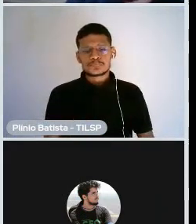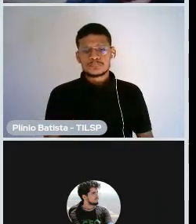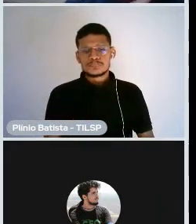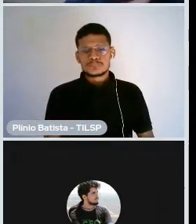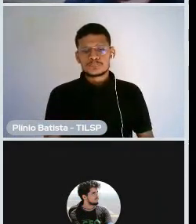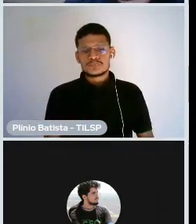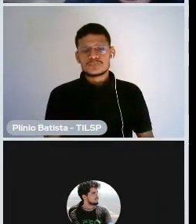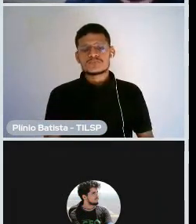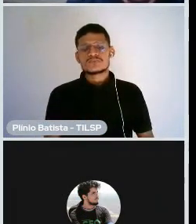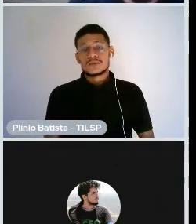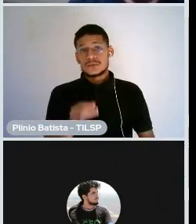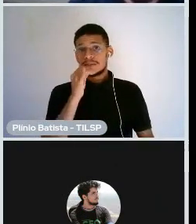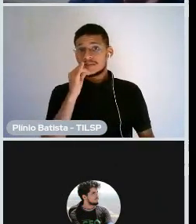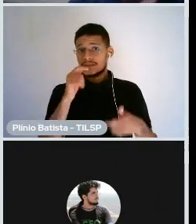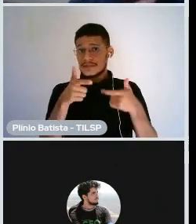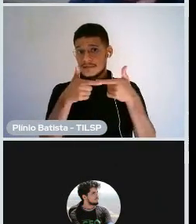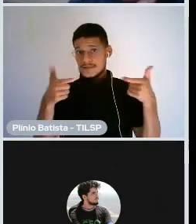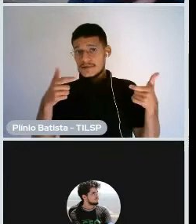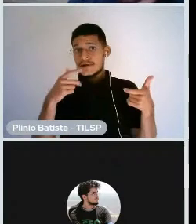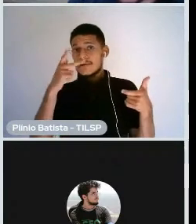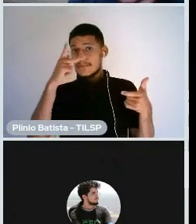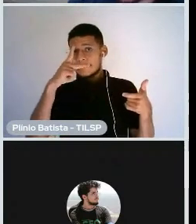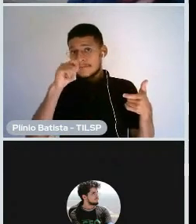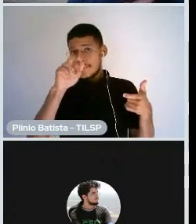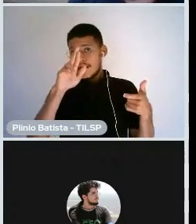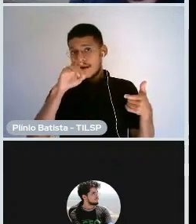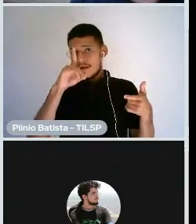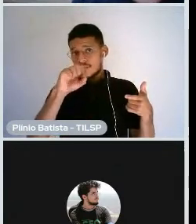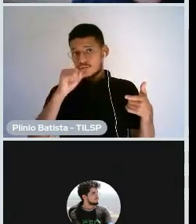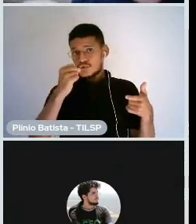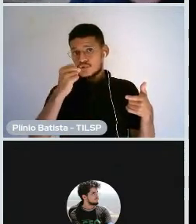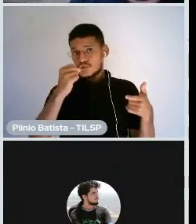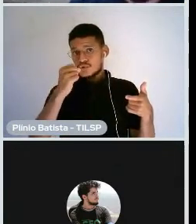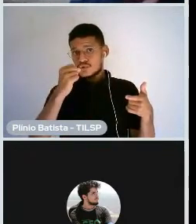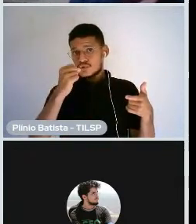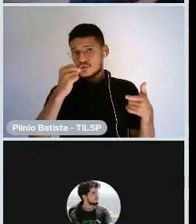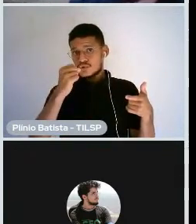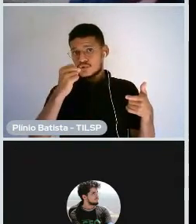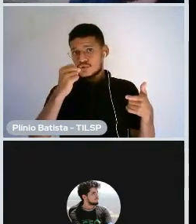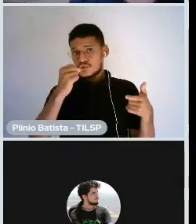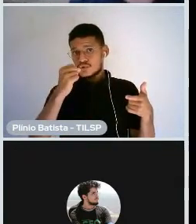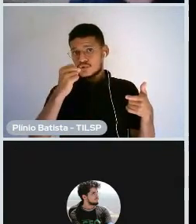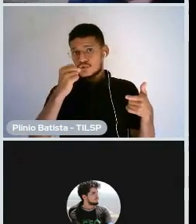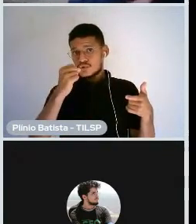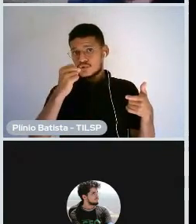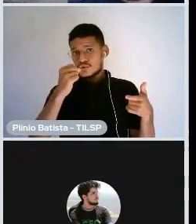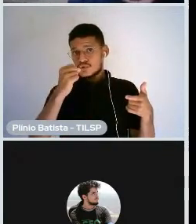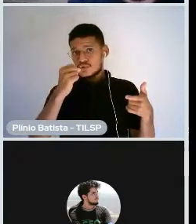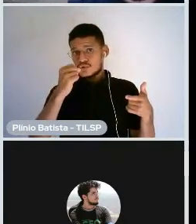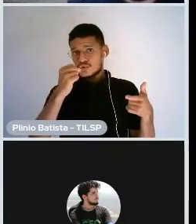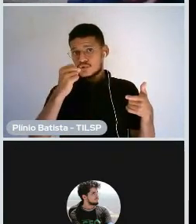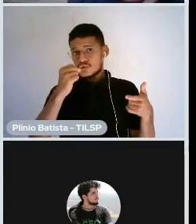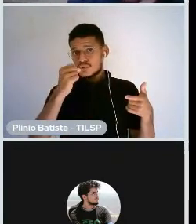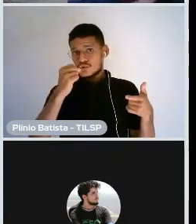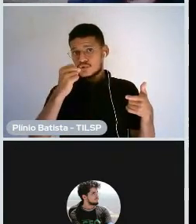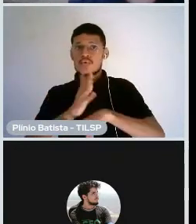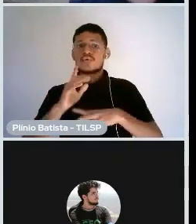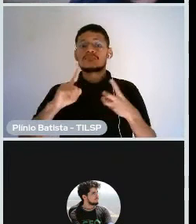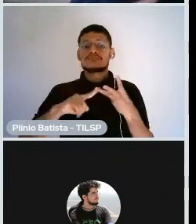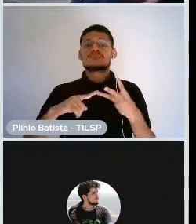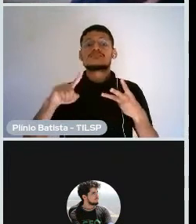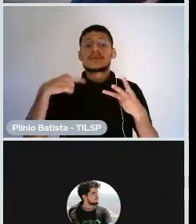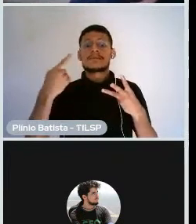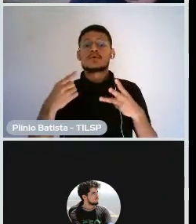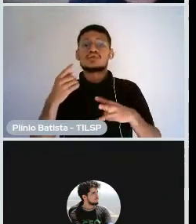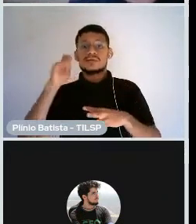em maioria, a gente tem os pardos, atualmente, seguido dos brancos, depois a população negra, e